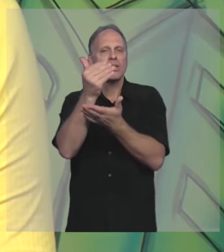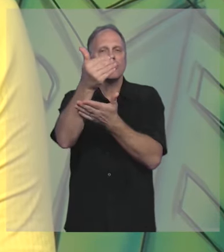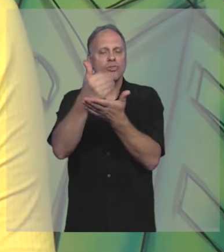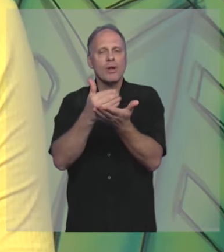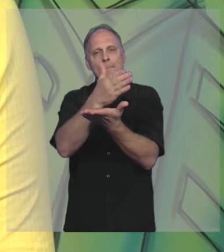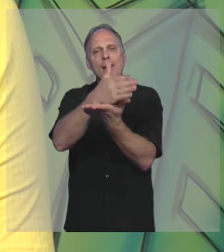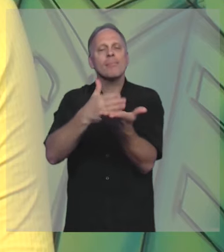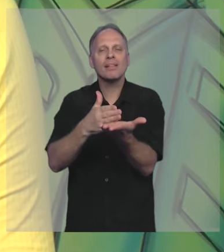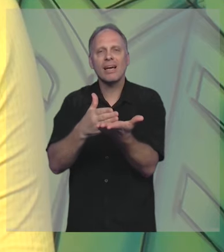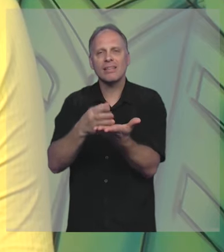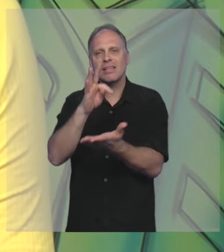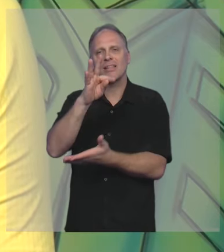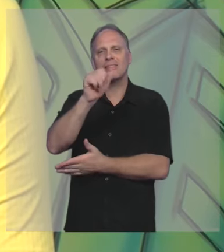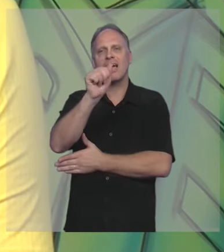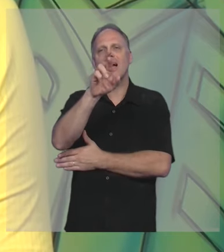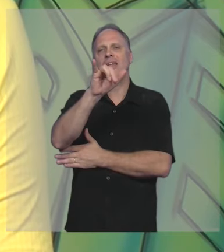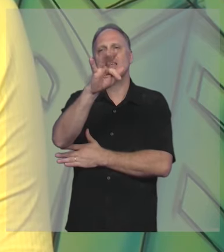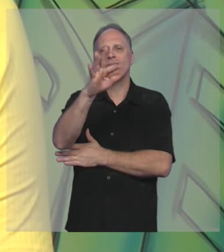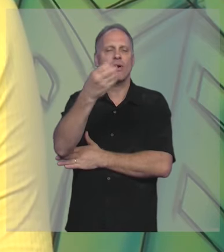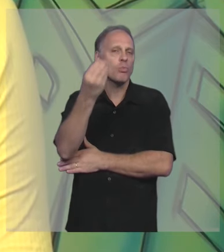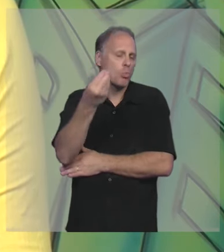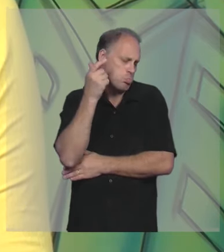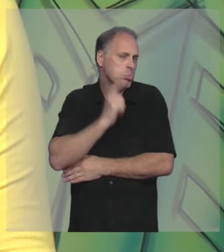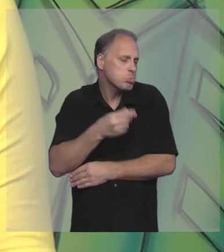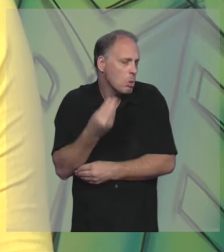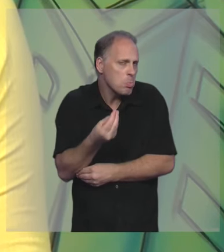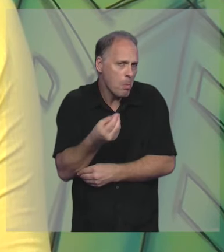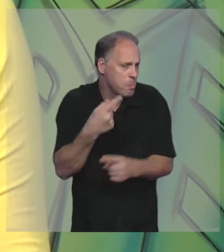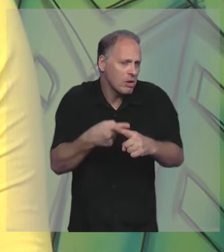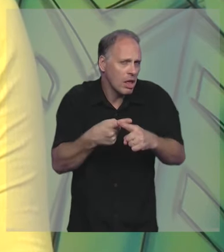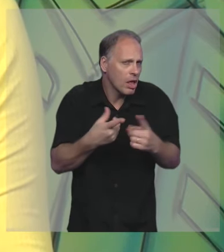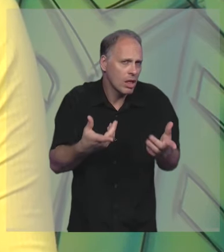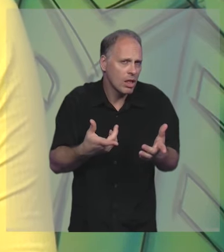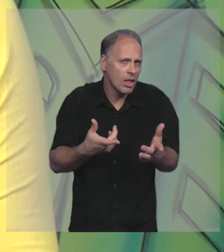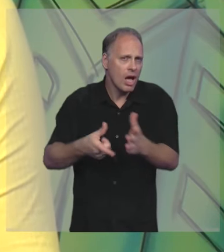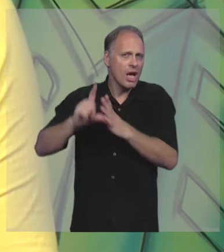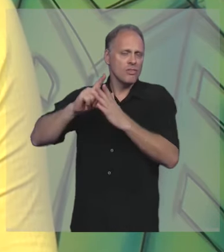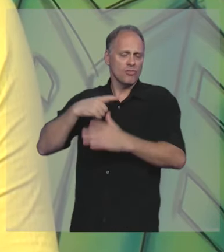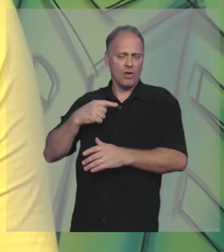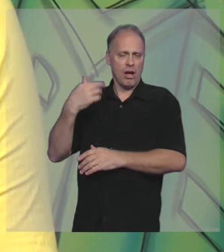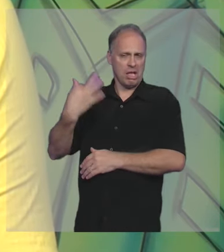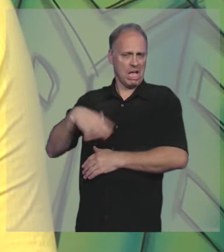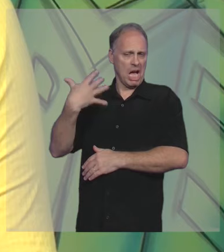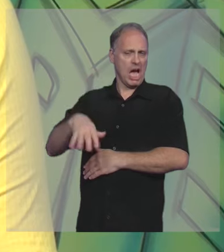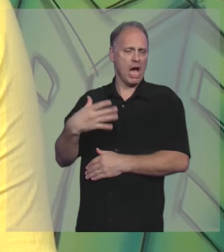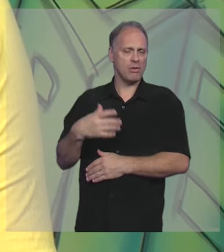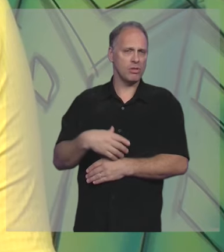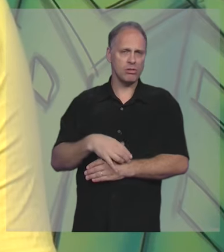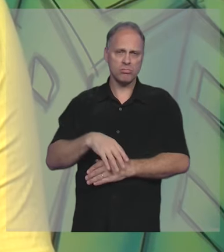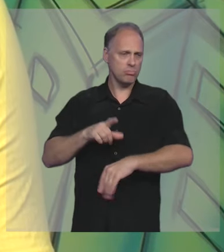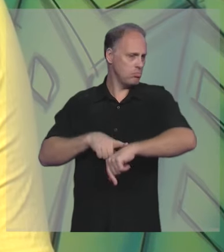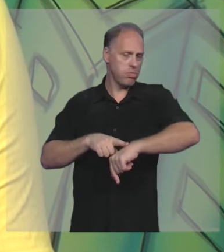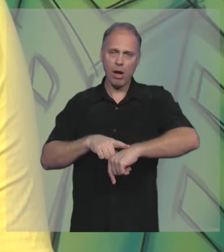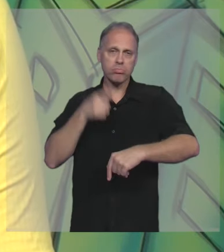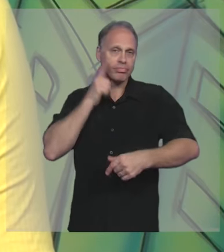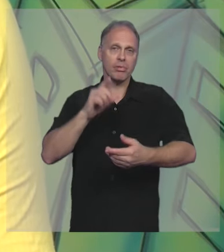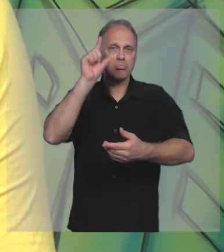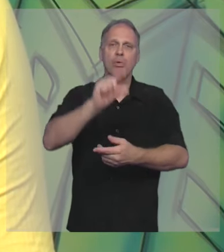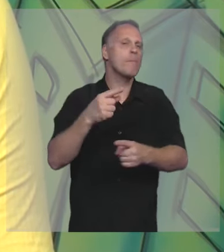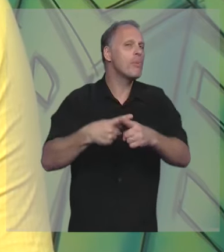tarifa pela metade dessa forma, né? Por que nós, por tantos anos, sustentamos uma tarifa tão cara? É uma questão